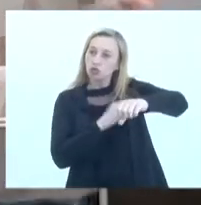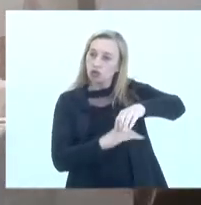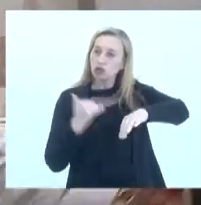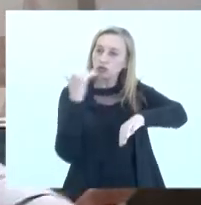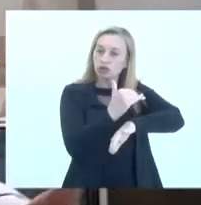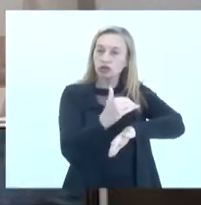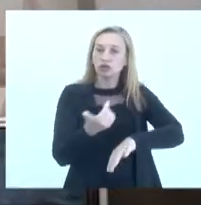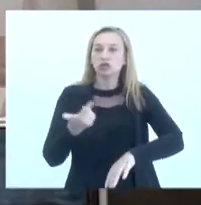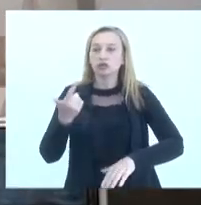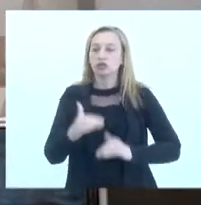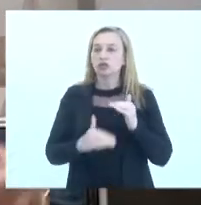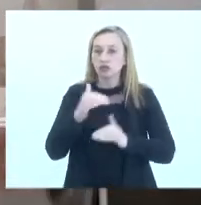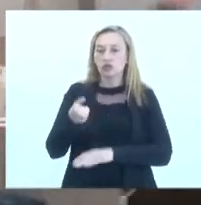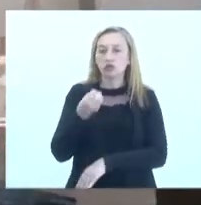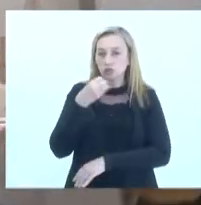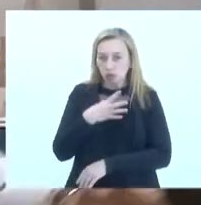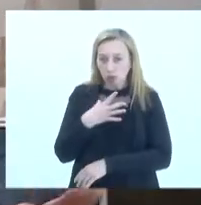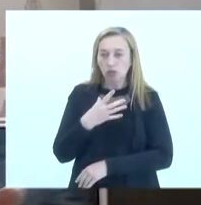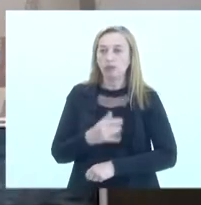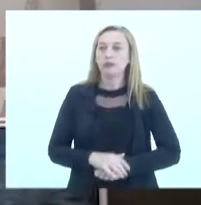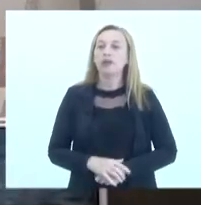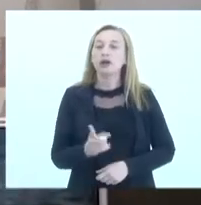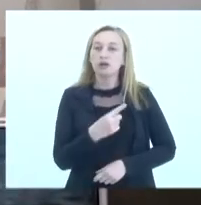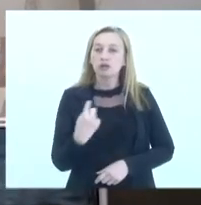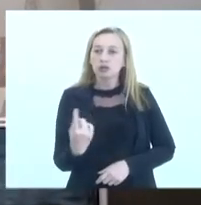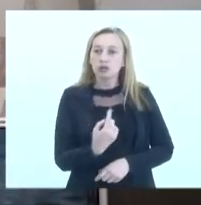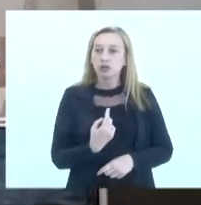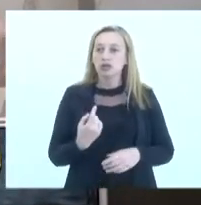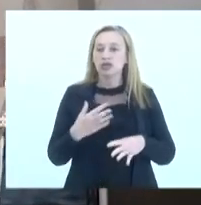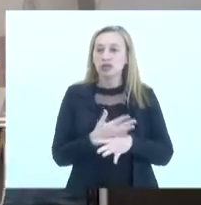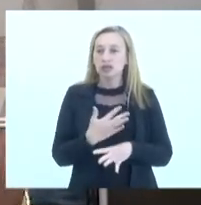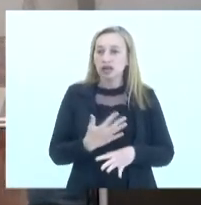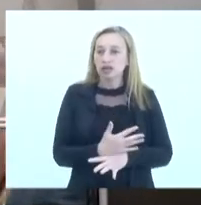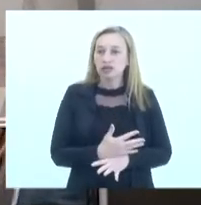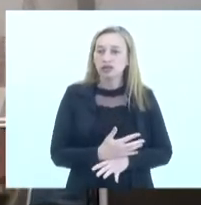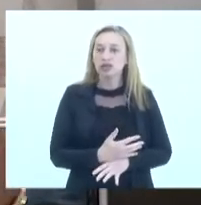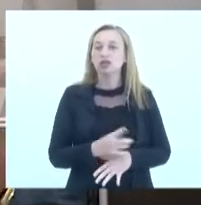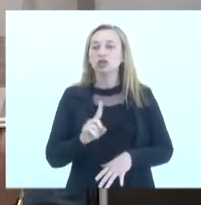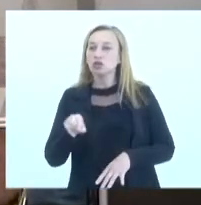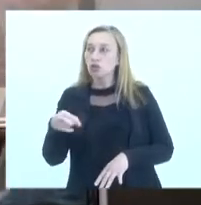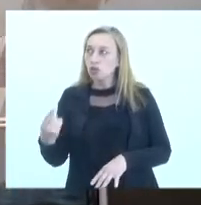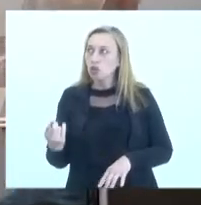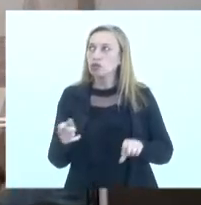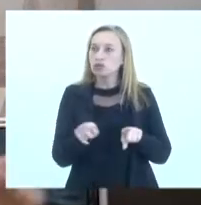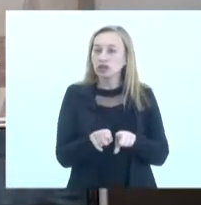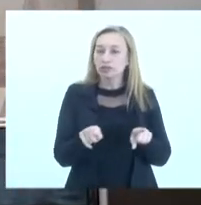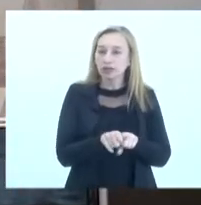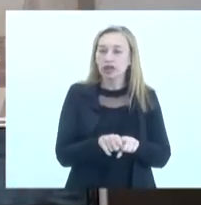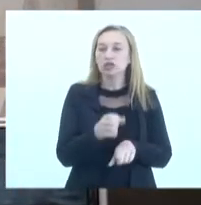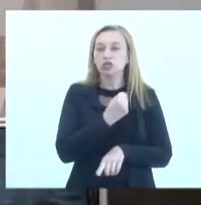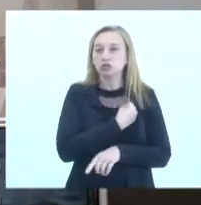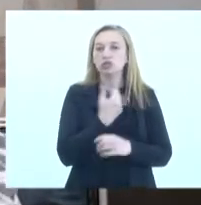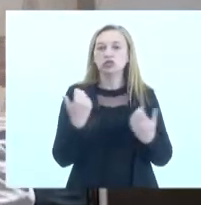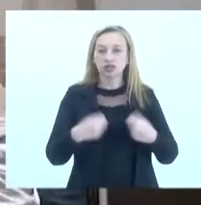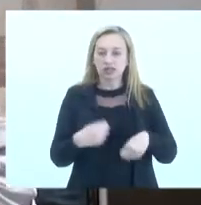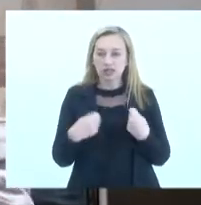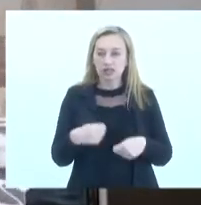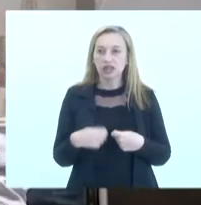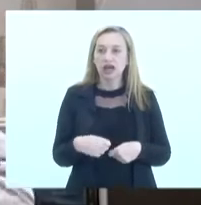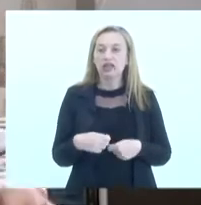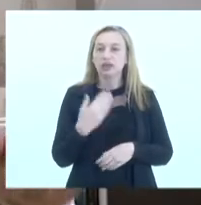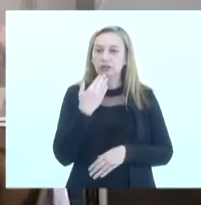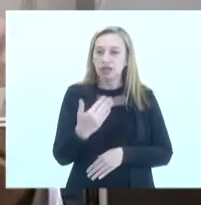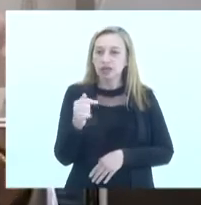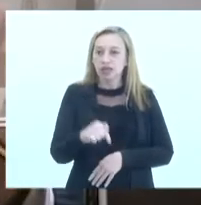grande ganho, né, para a nossa região. E a gente tem uma outra demanda também que a gente solicitou aqui, é